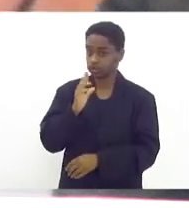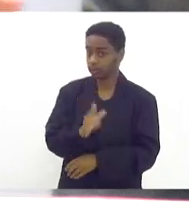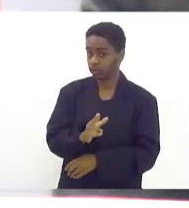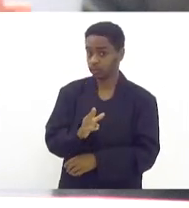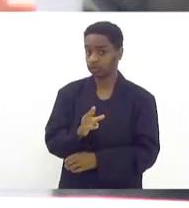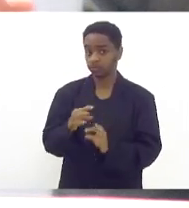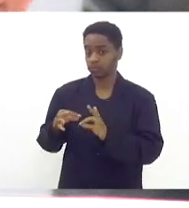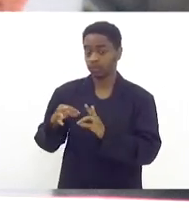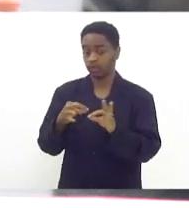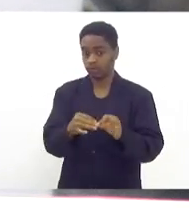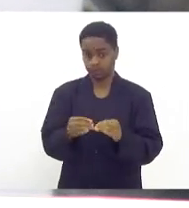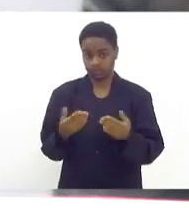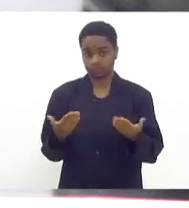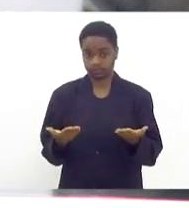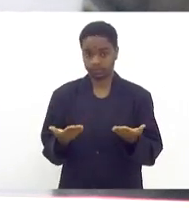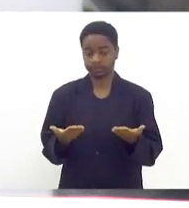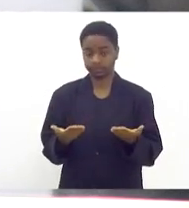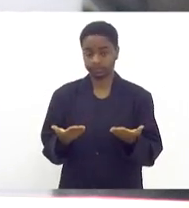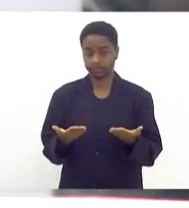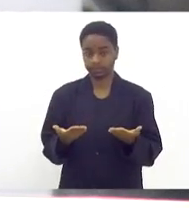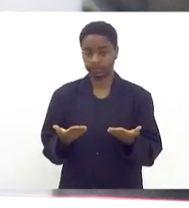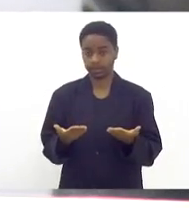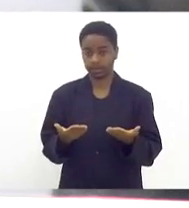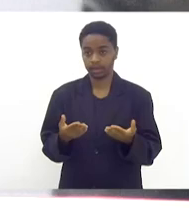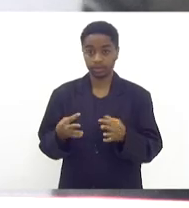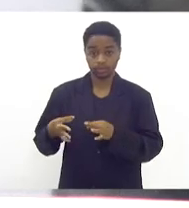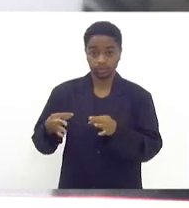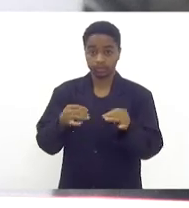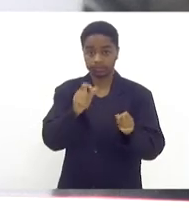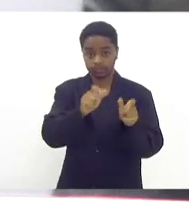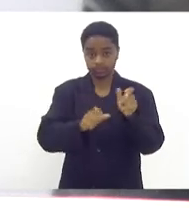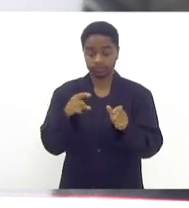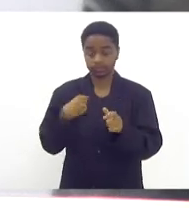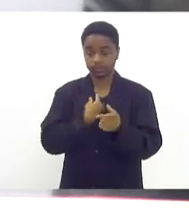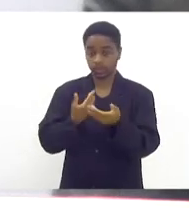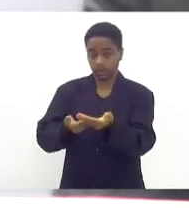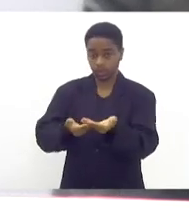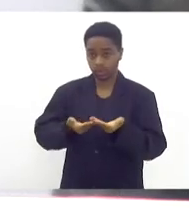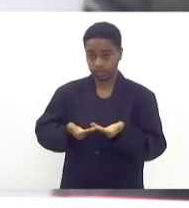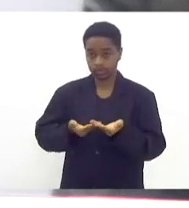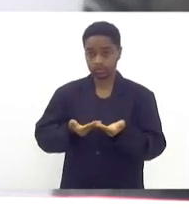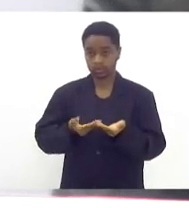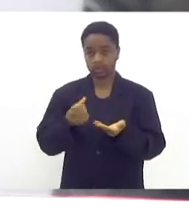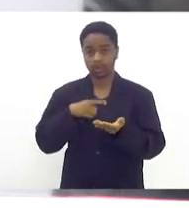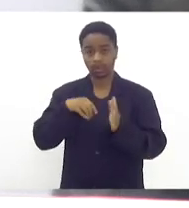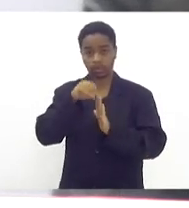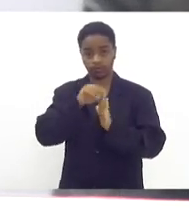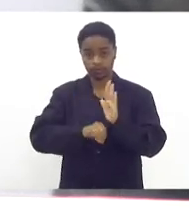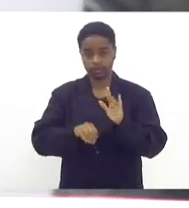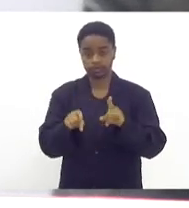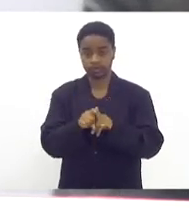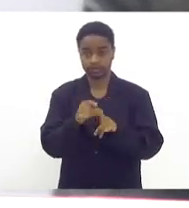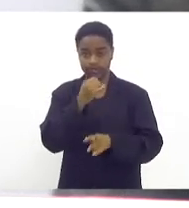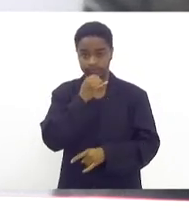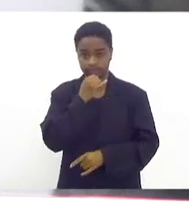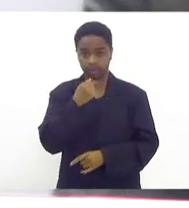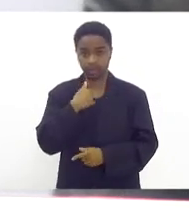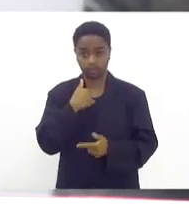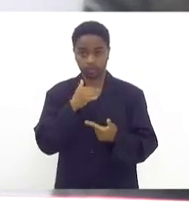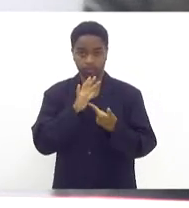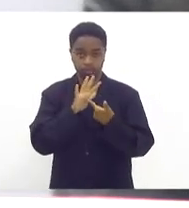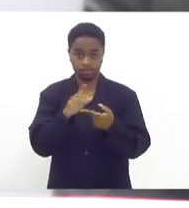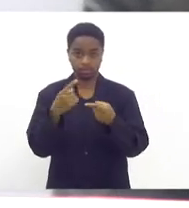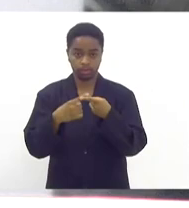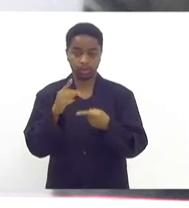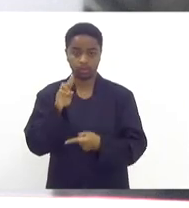todos nós aqui né então todos foram gentilmente convidados recebi um ofício aqui por exemplo E aí eu quero citar porque a